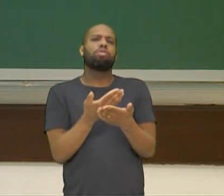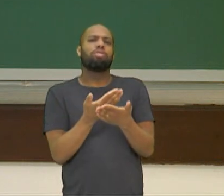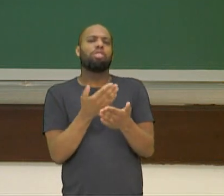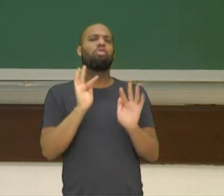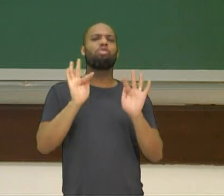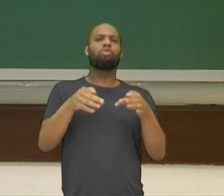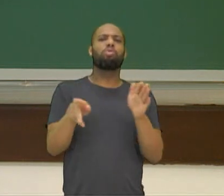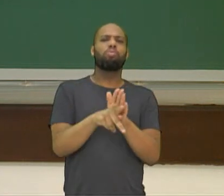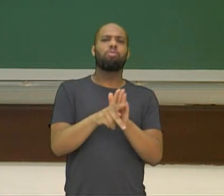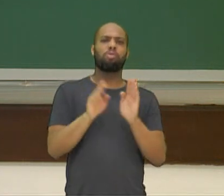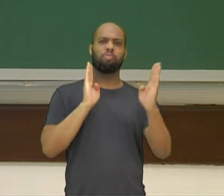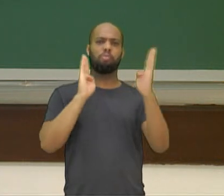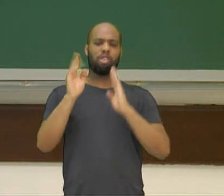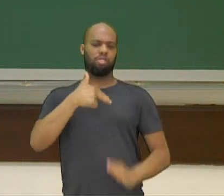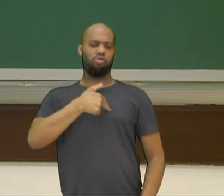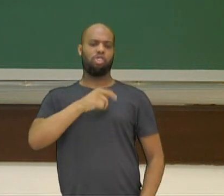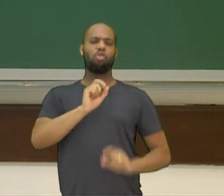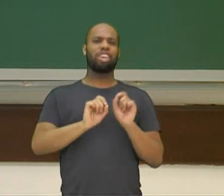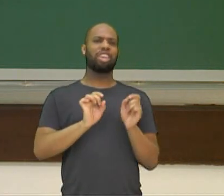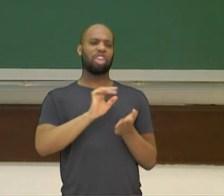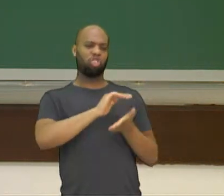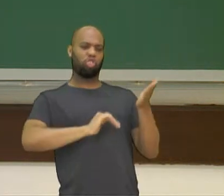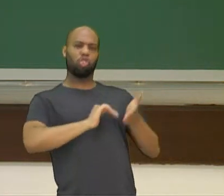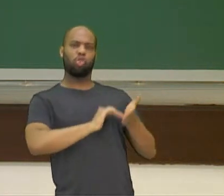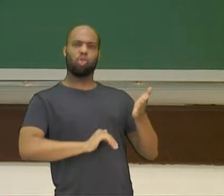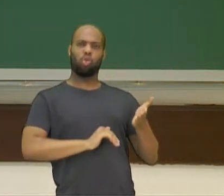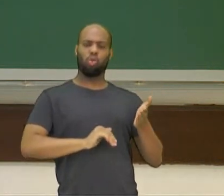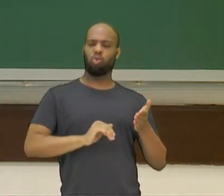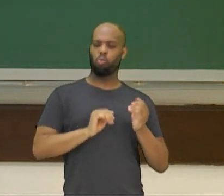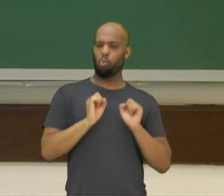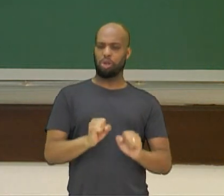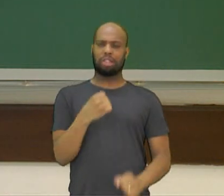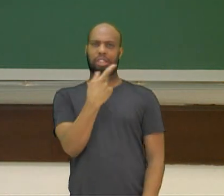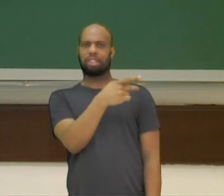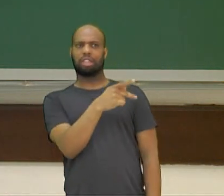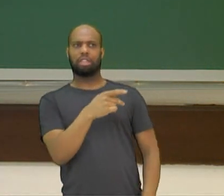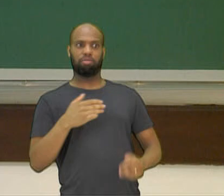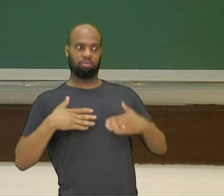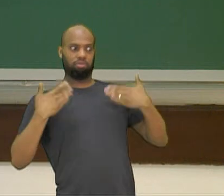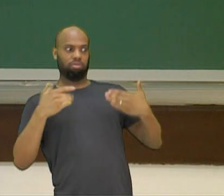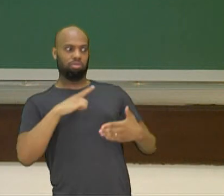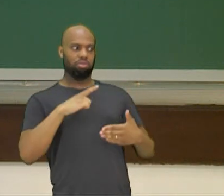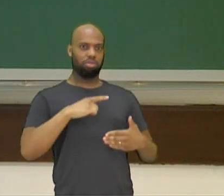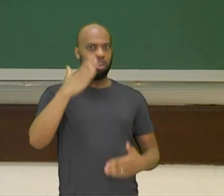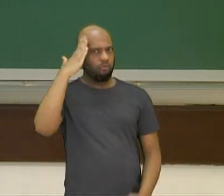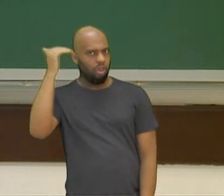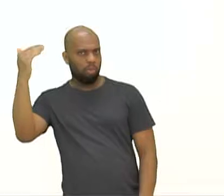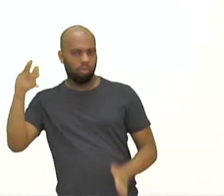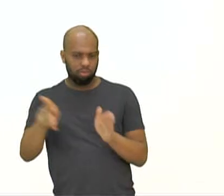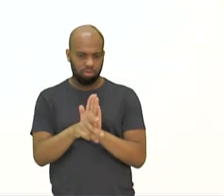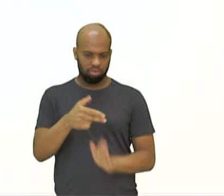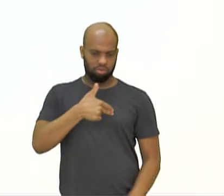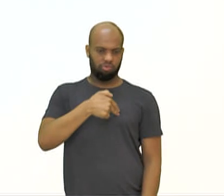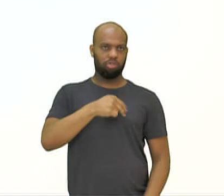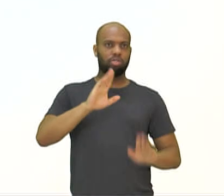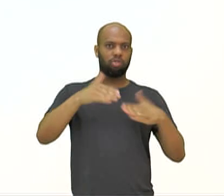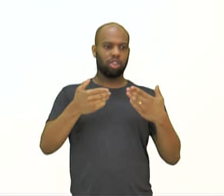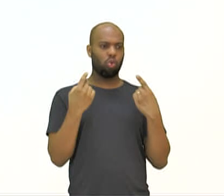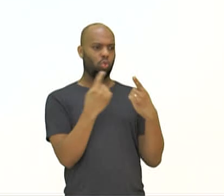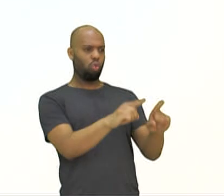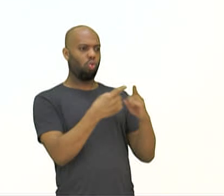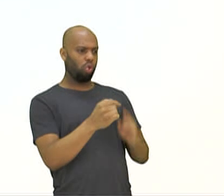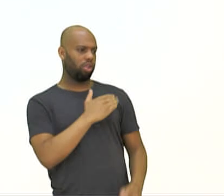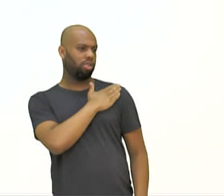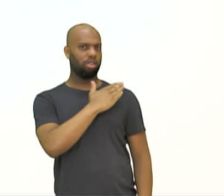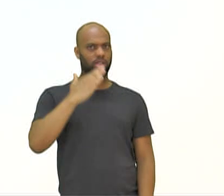né, à retirada de Getúlio Vargas do poder? Então aqui, assustados com a enorme popularidade de Vargas, as oposições militares